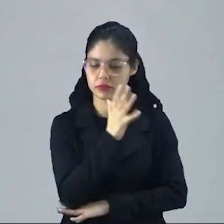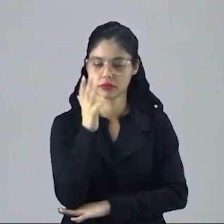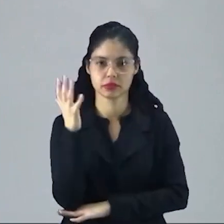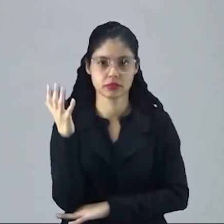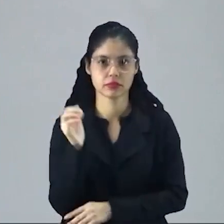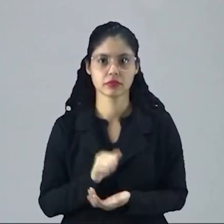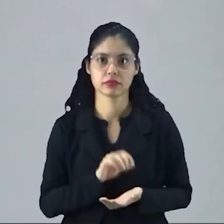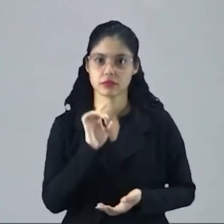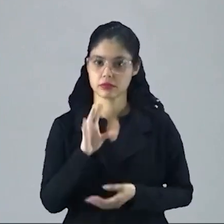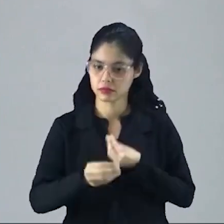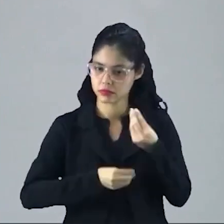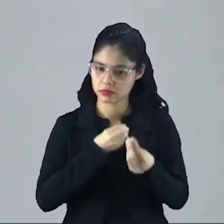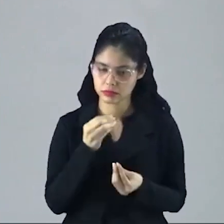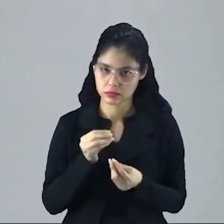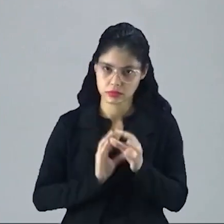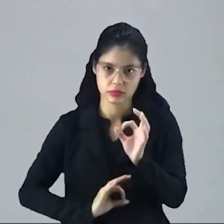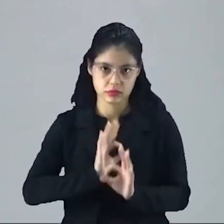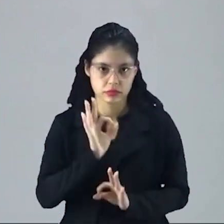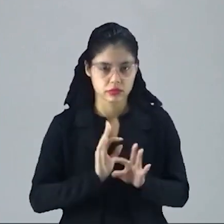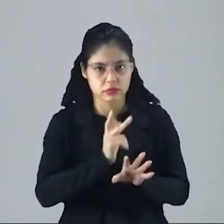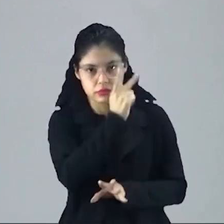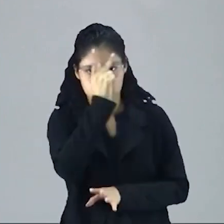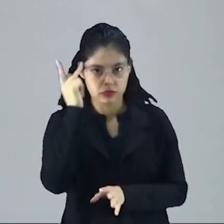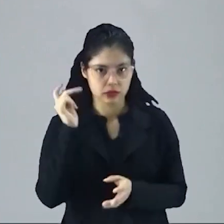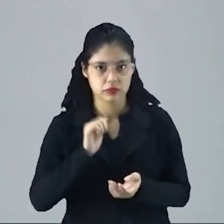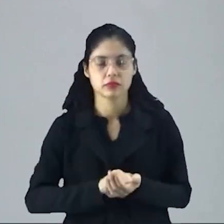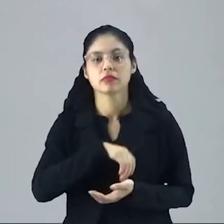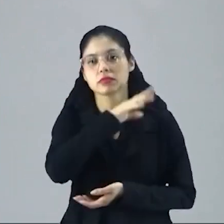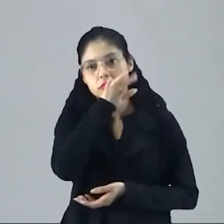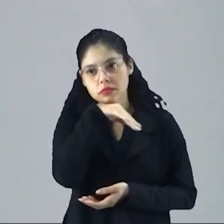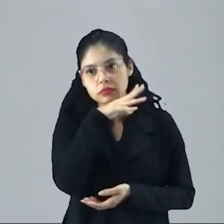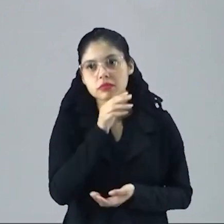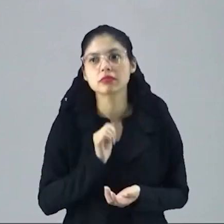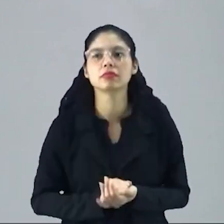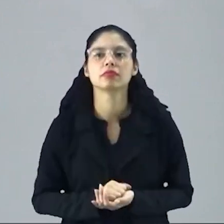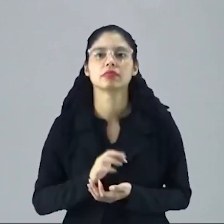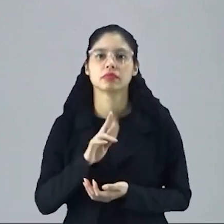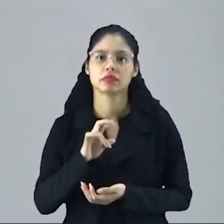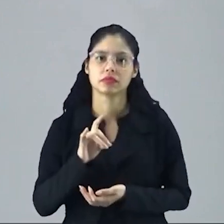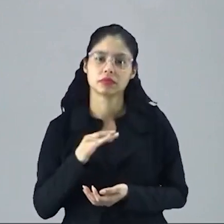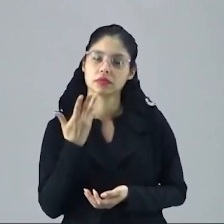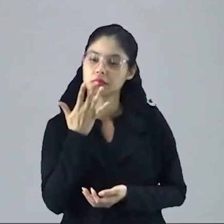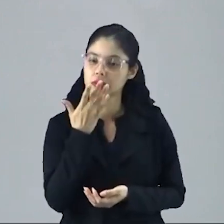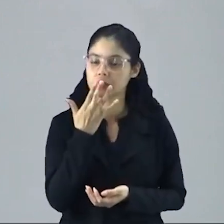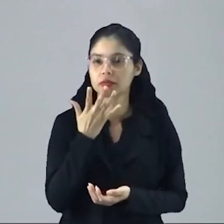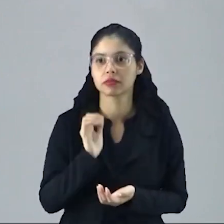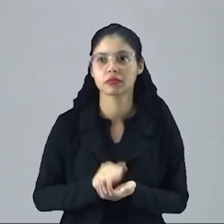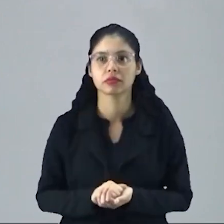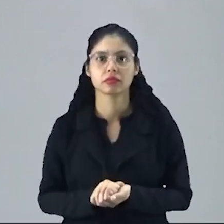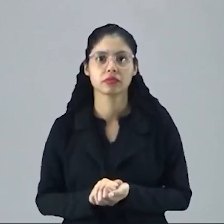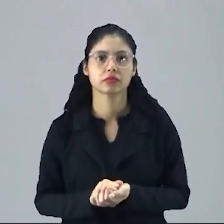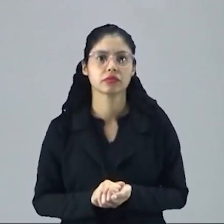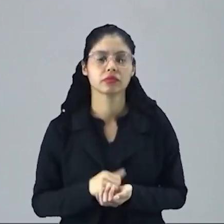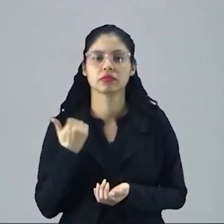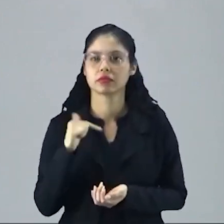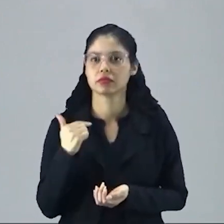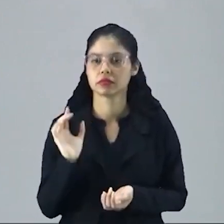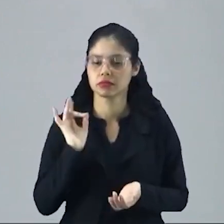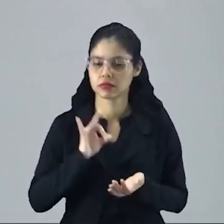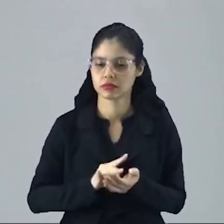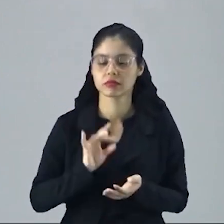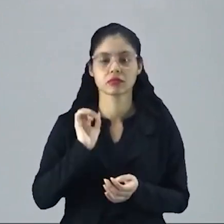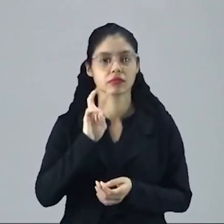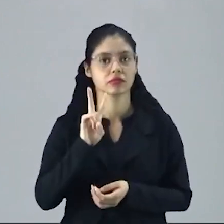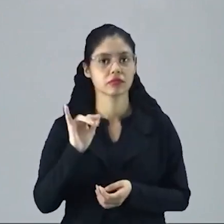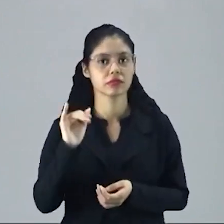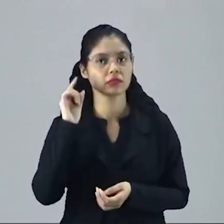plantas, só que como ele arruma essas pessoas, esses animais fantásticos, o colorido é surreal, só vai